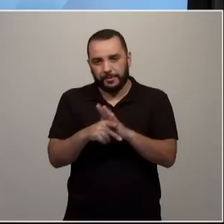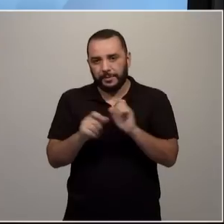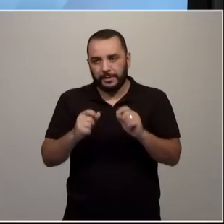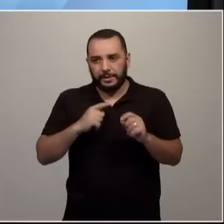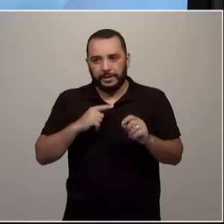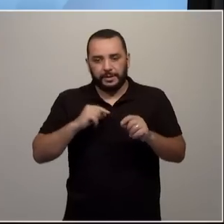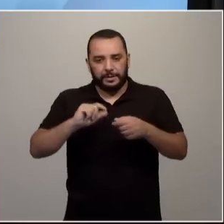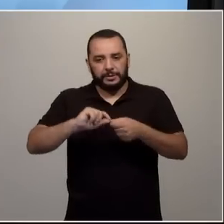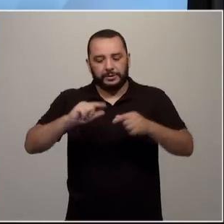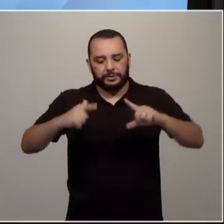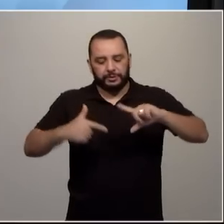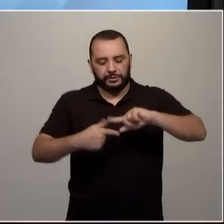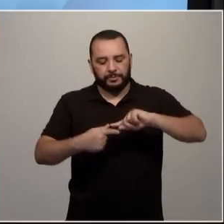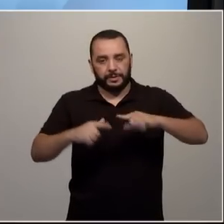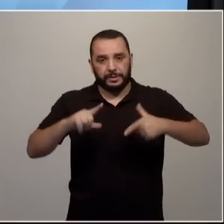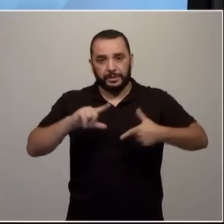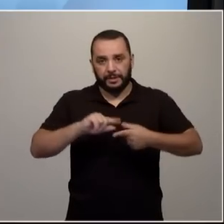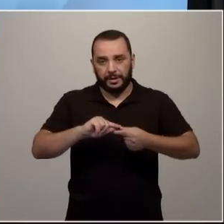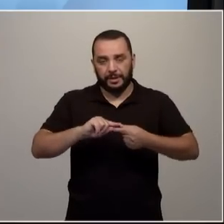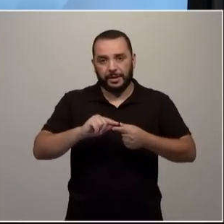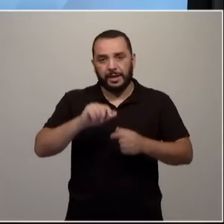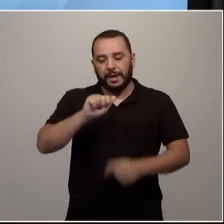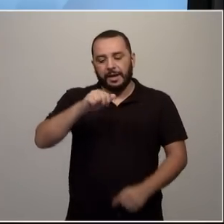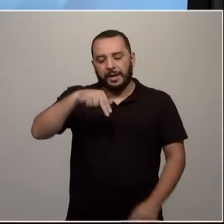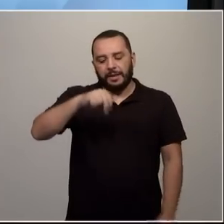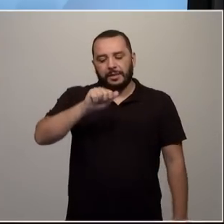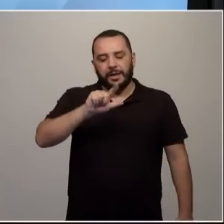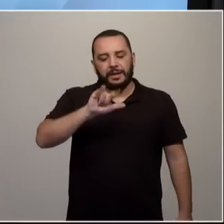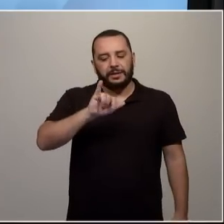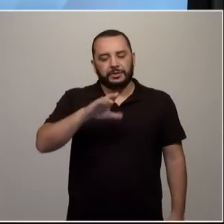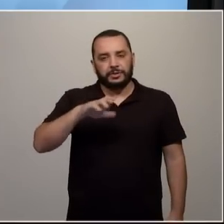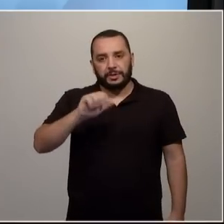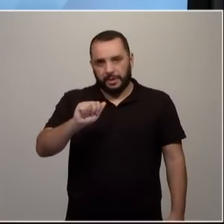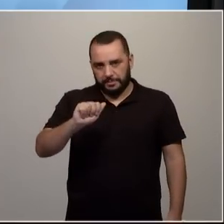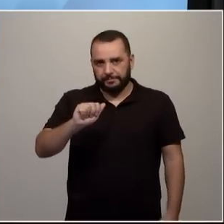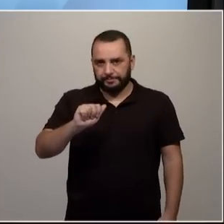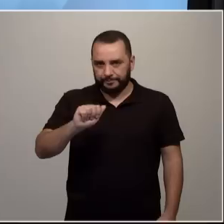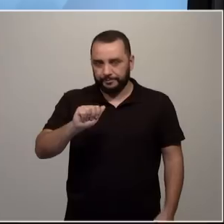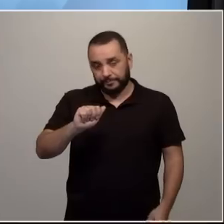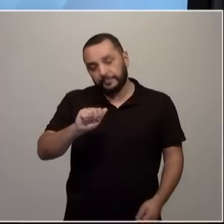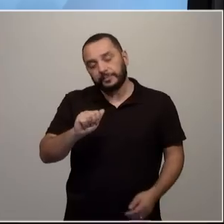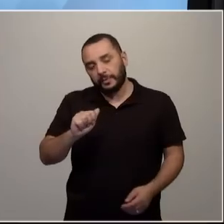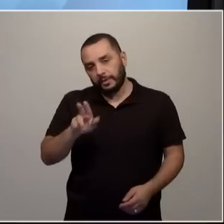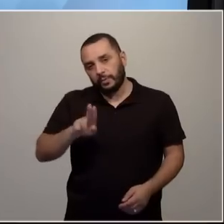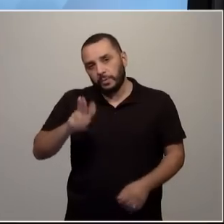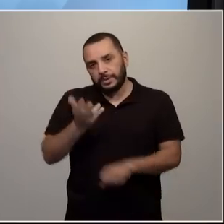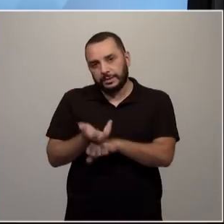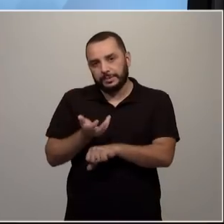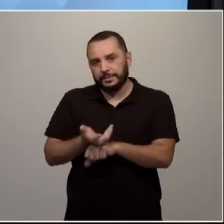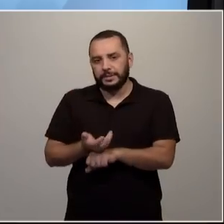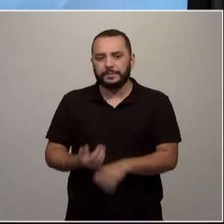que fez parte da nossa disciplina. Onde é que a gente usou